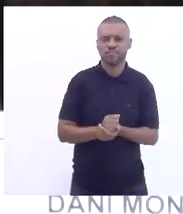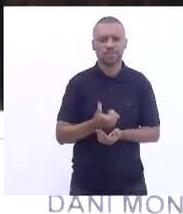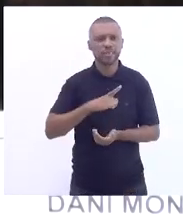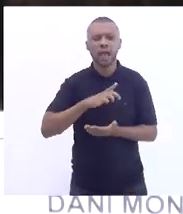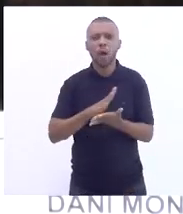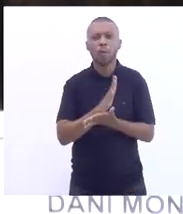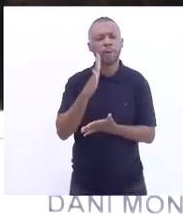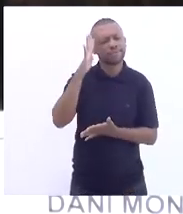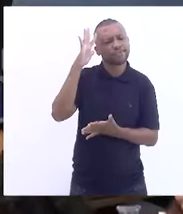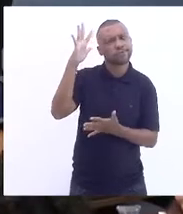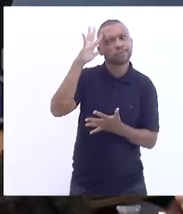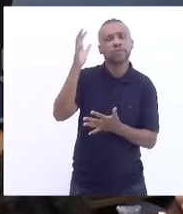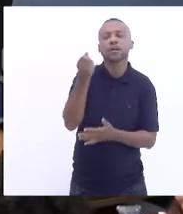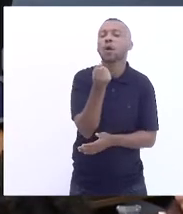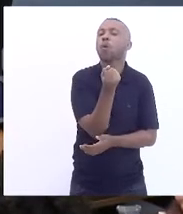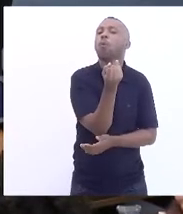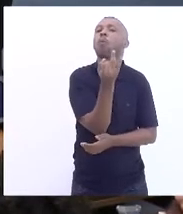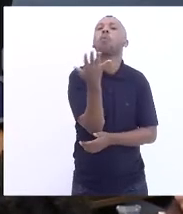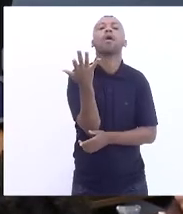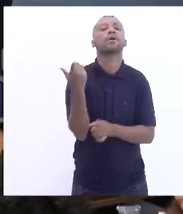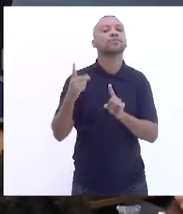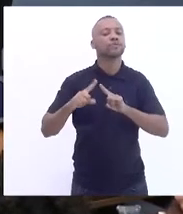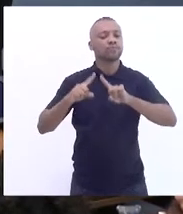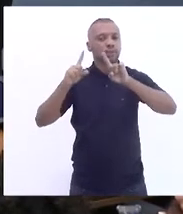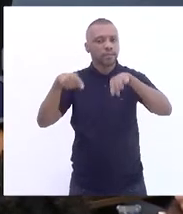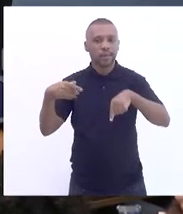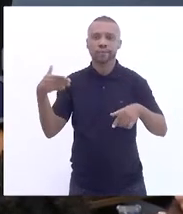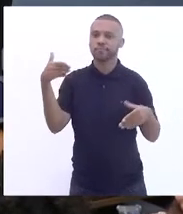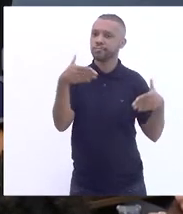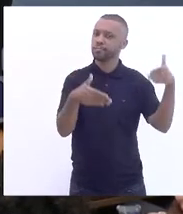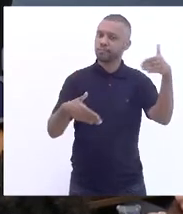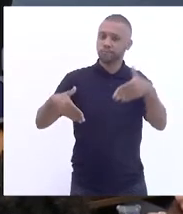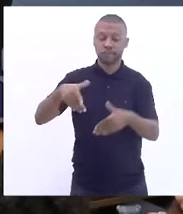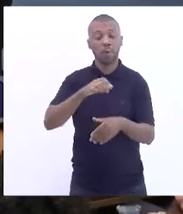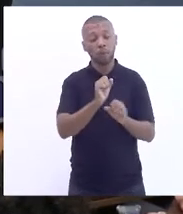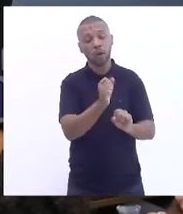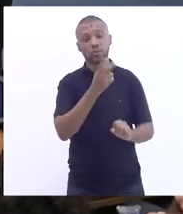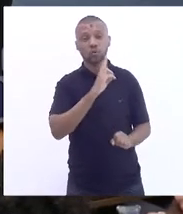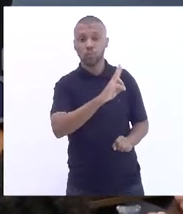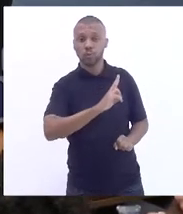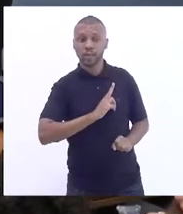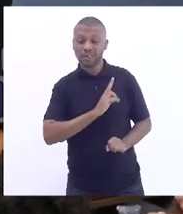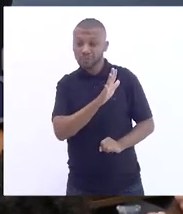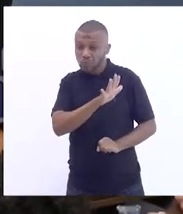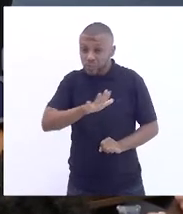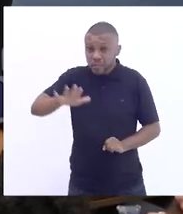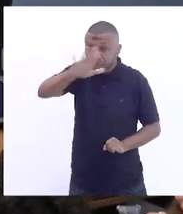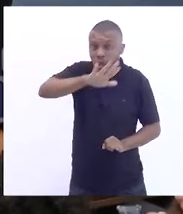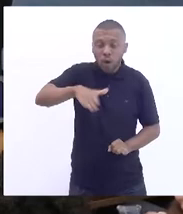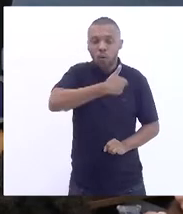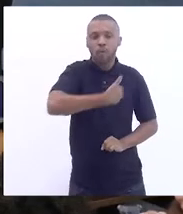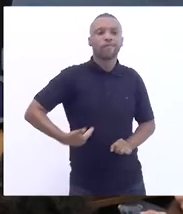hidráulico e Diário de quantitativo né já que está aqui para responder por todo o Executivo